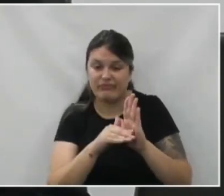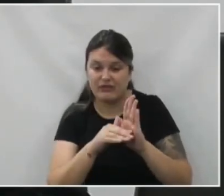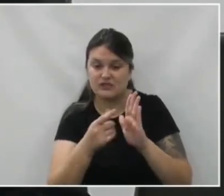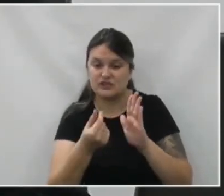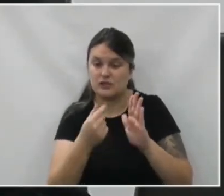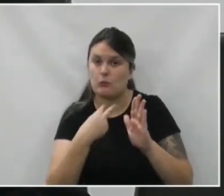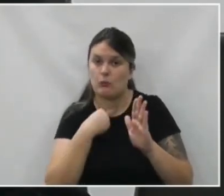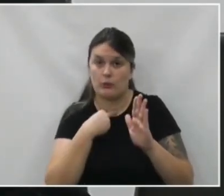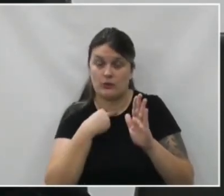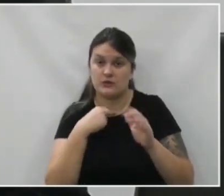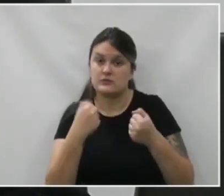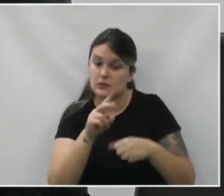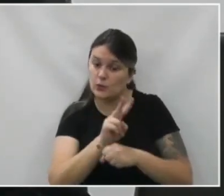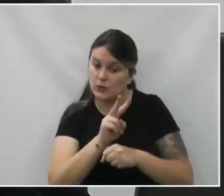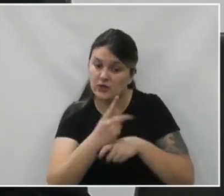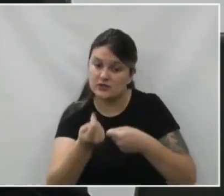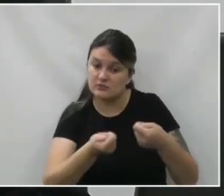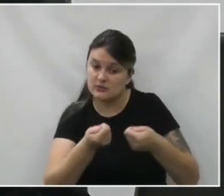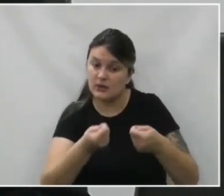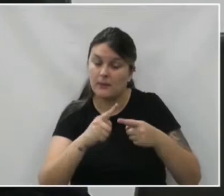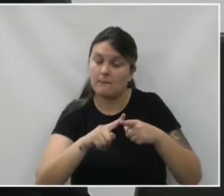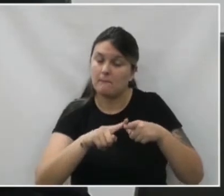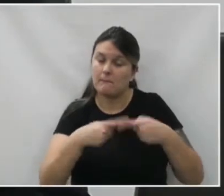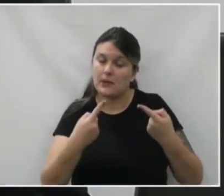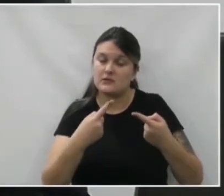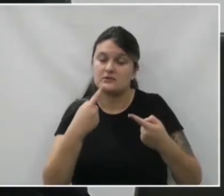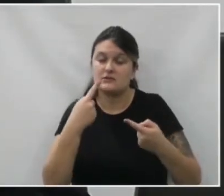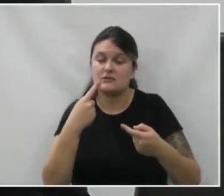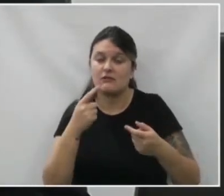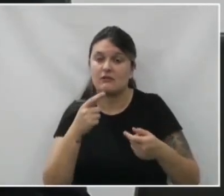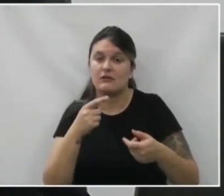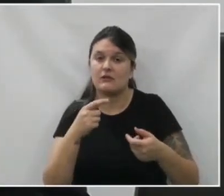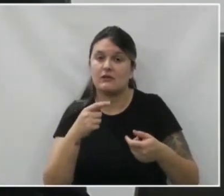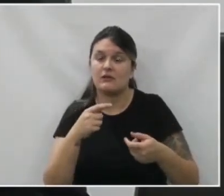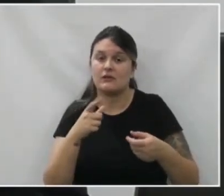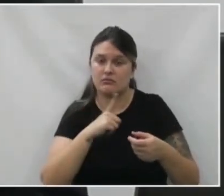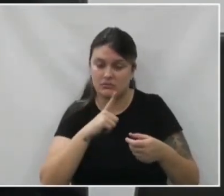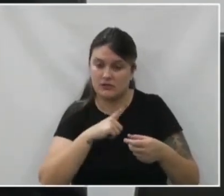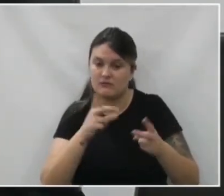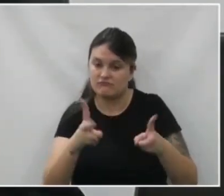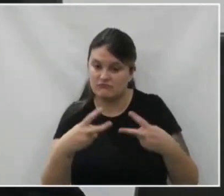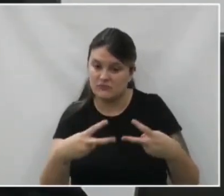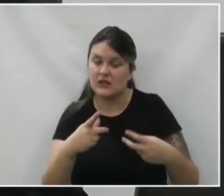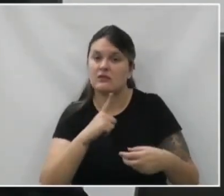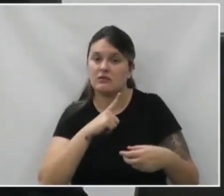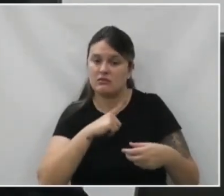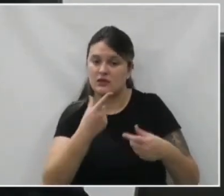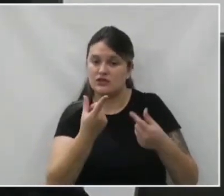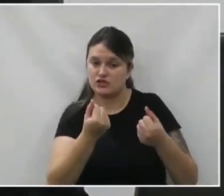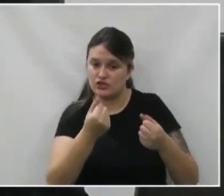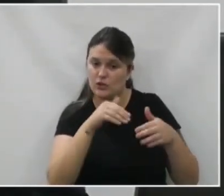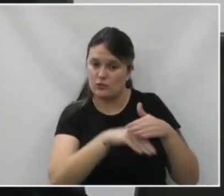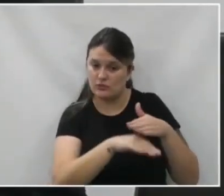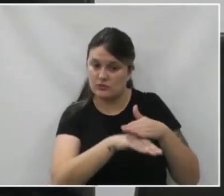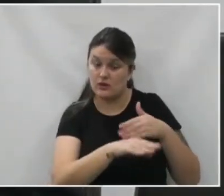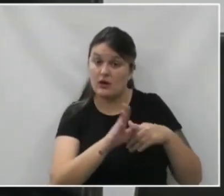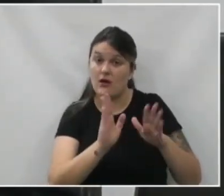Inciso 1. Para o uso de táxi, Uber ou transporte compartilhado de passageiros. Inciso 2. Para